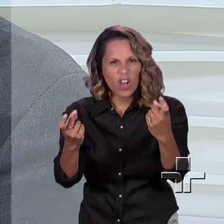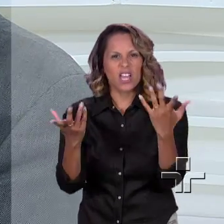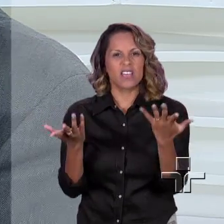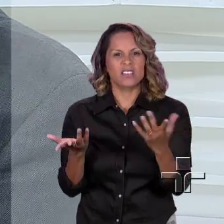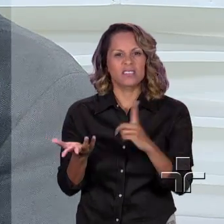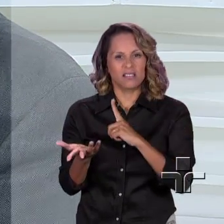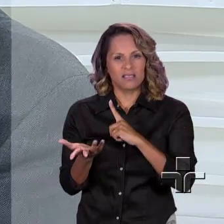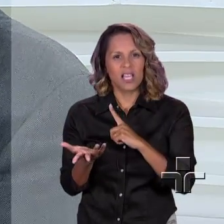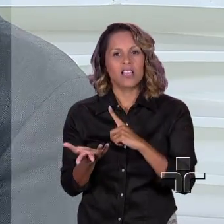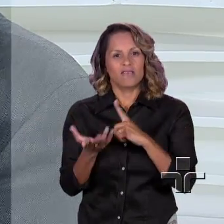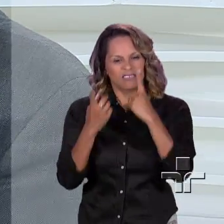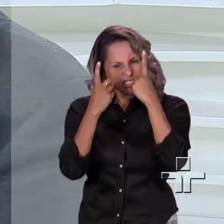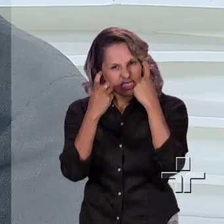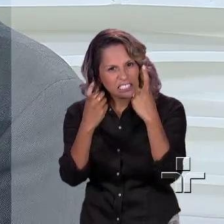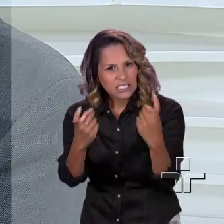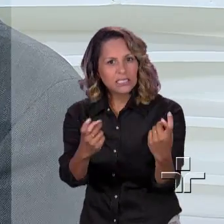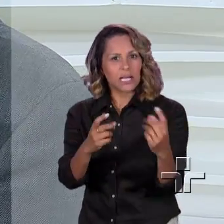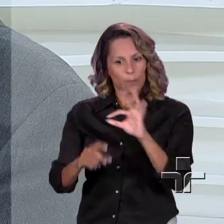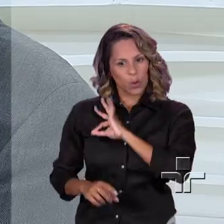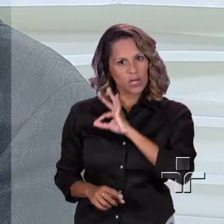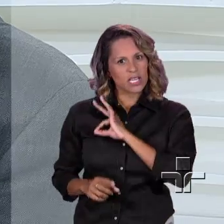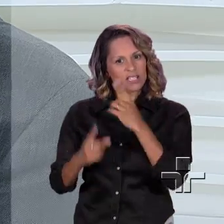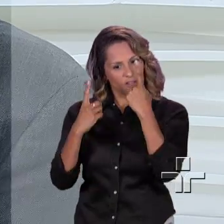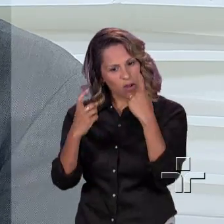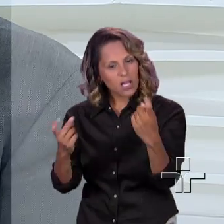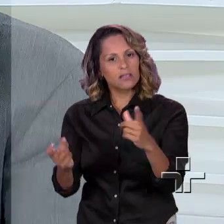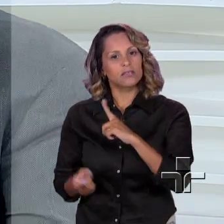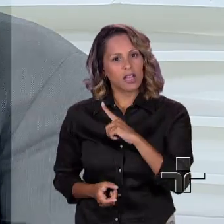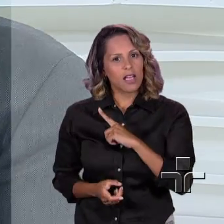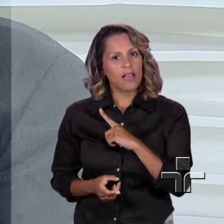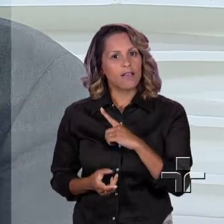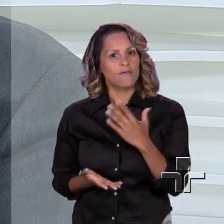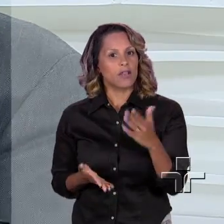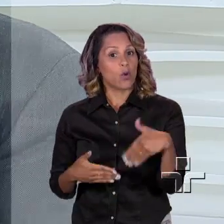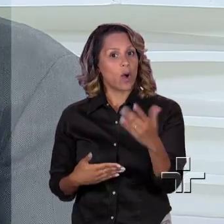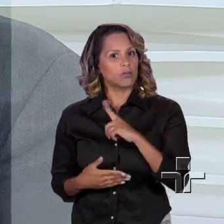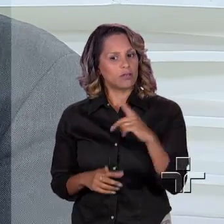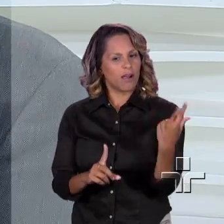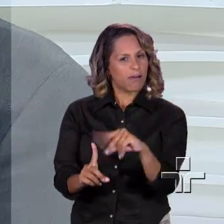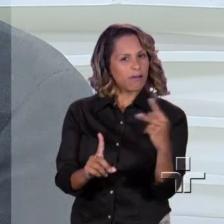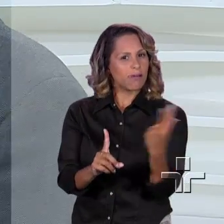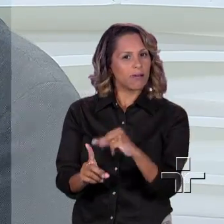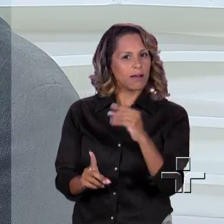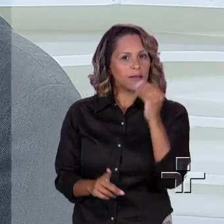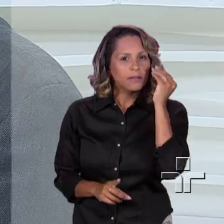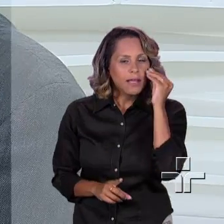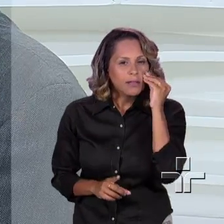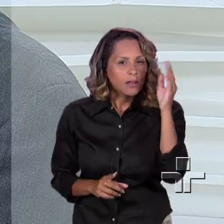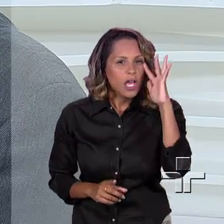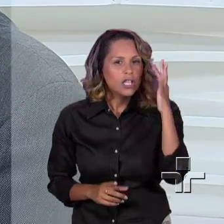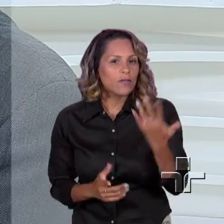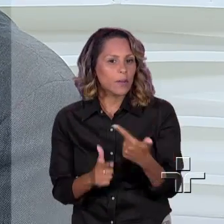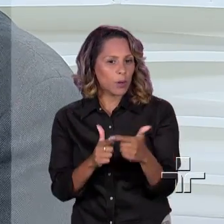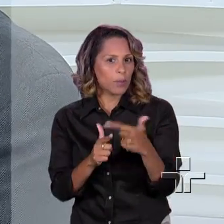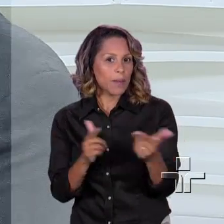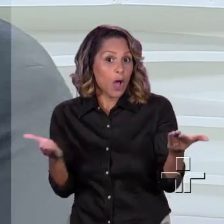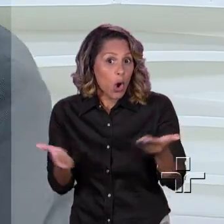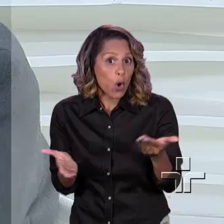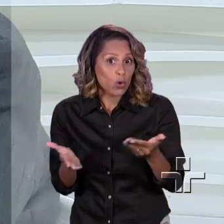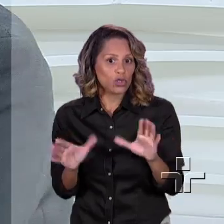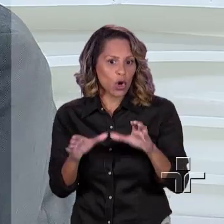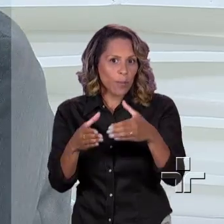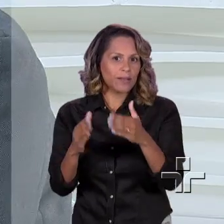tentando supostamente resolver as questões, problemas nas comunidades. Como